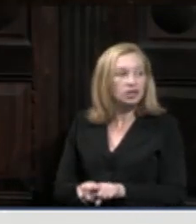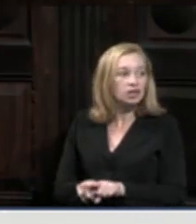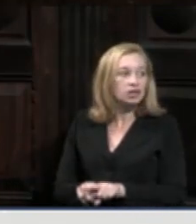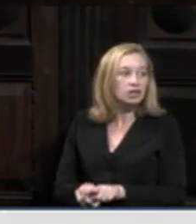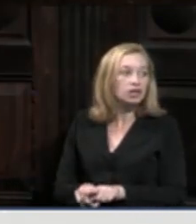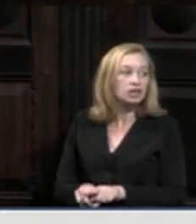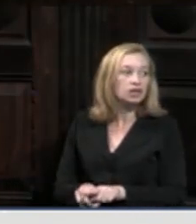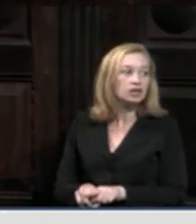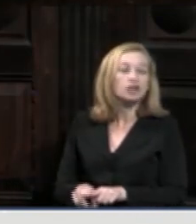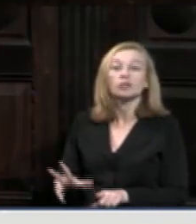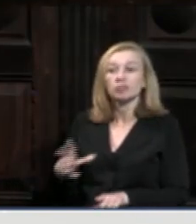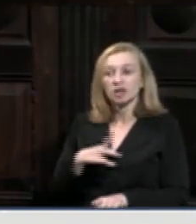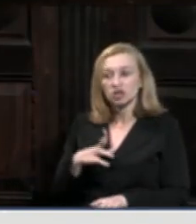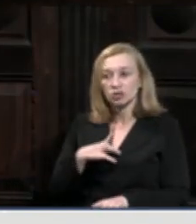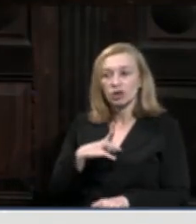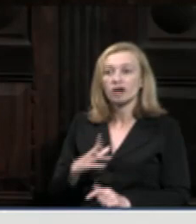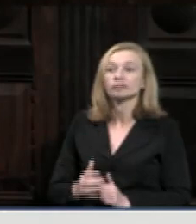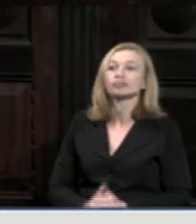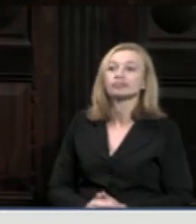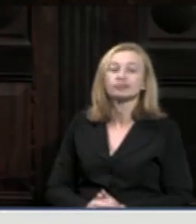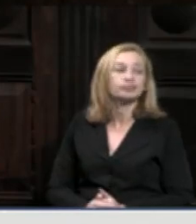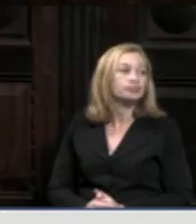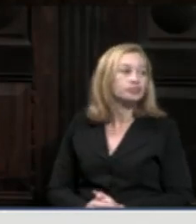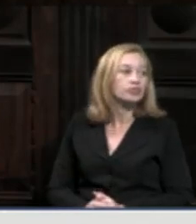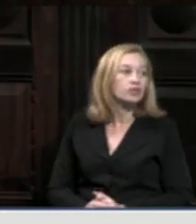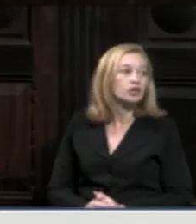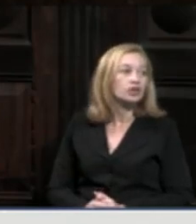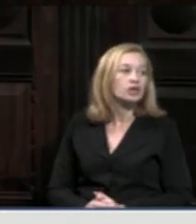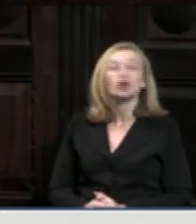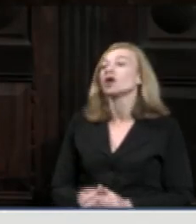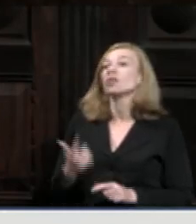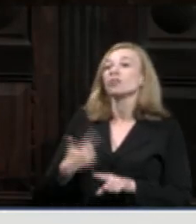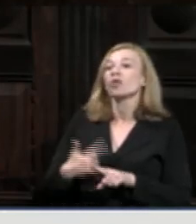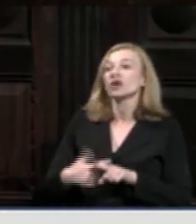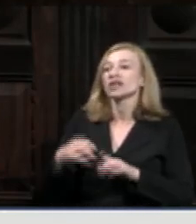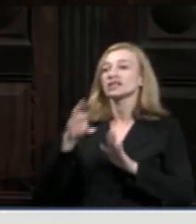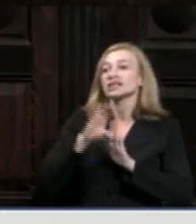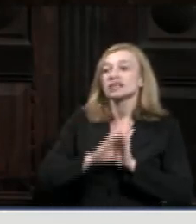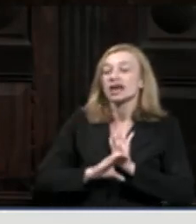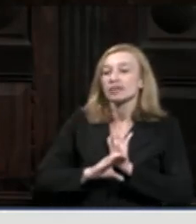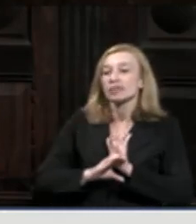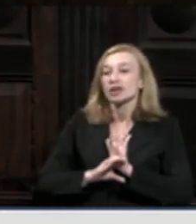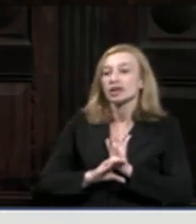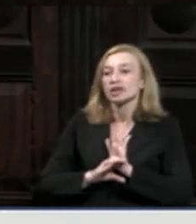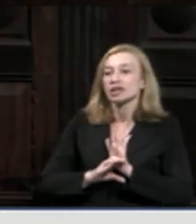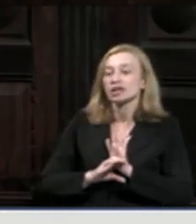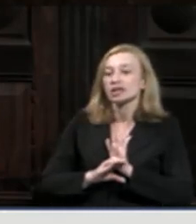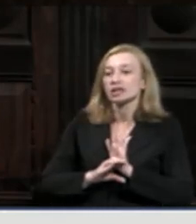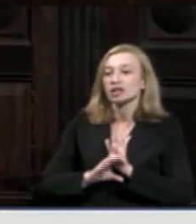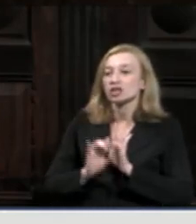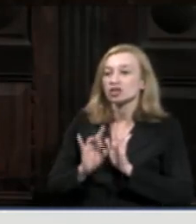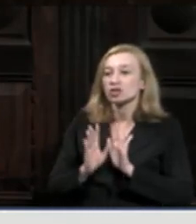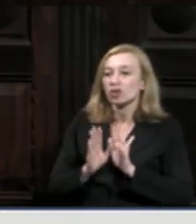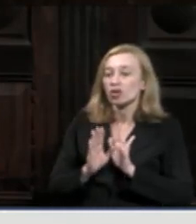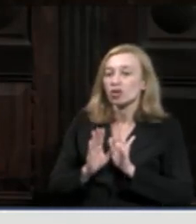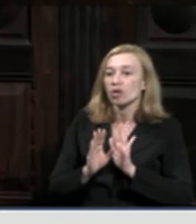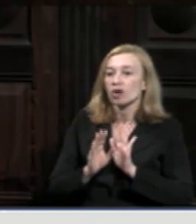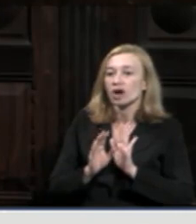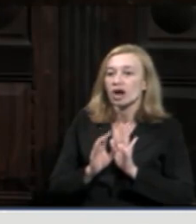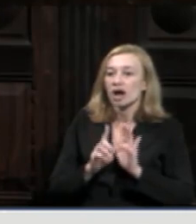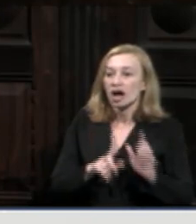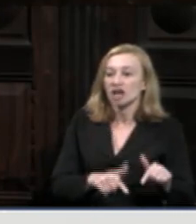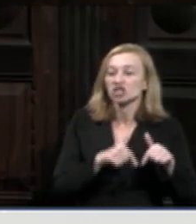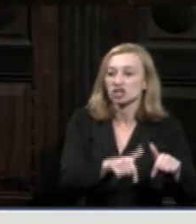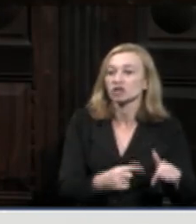superior privado. Porque se a emenda se destinasse a um ou outro, teria